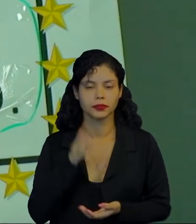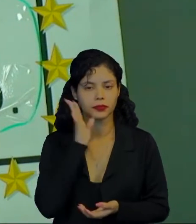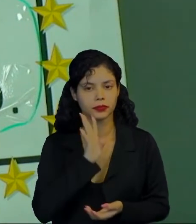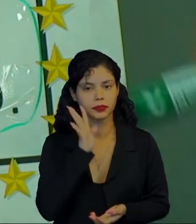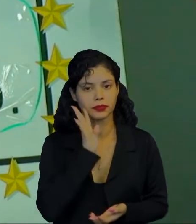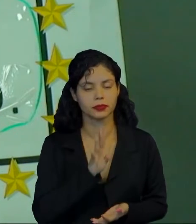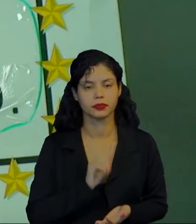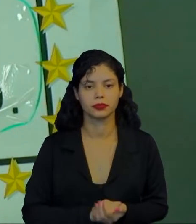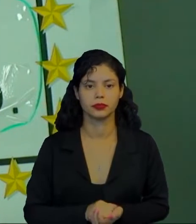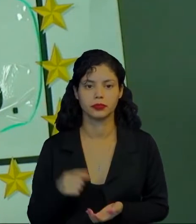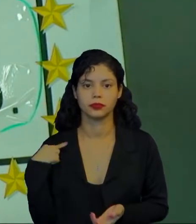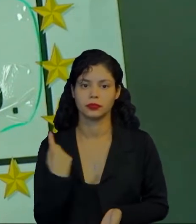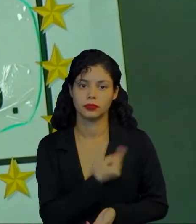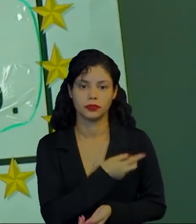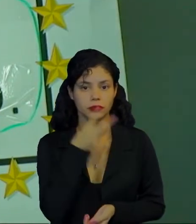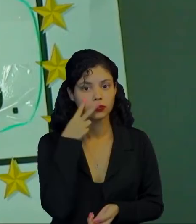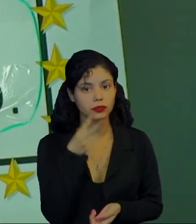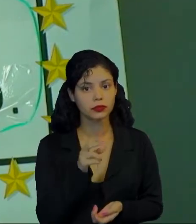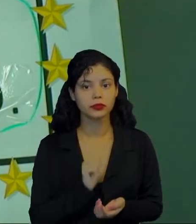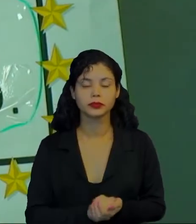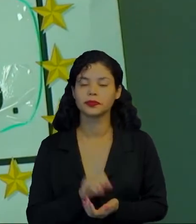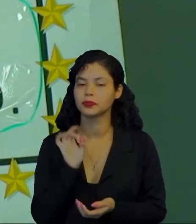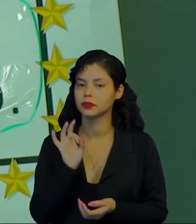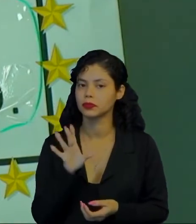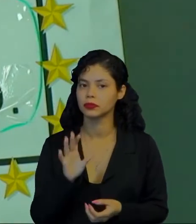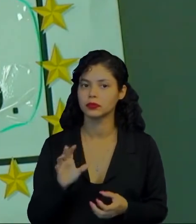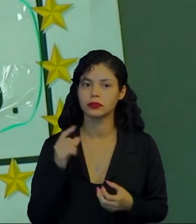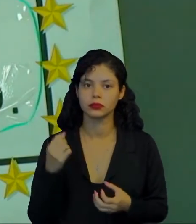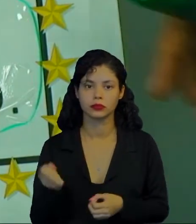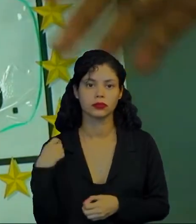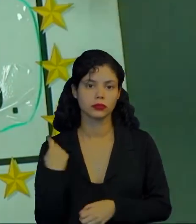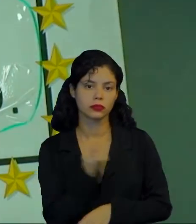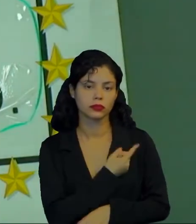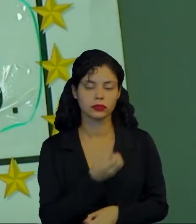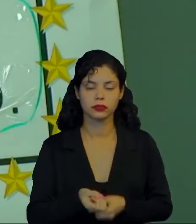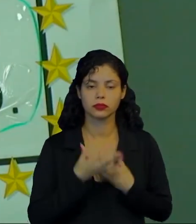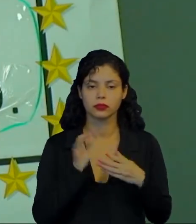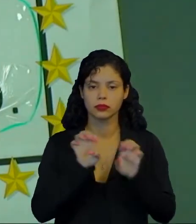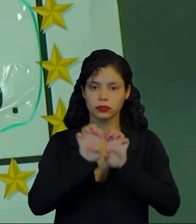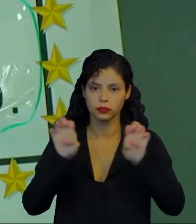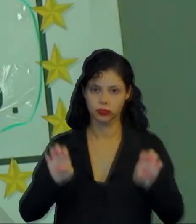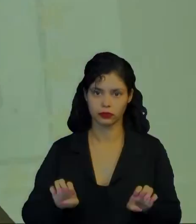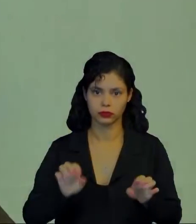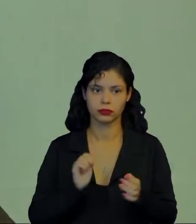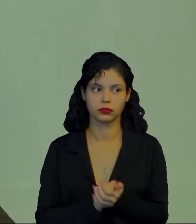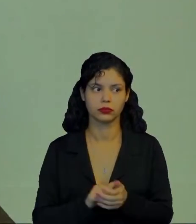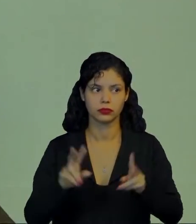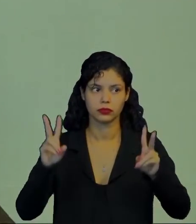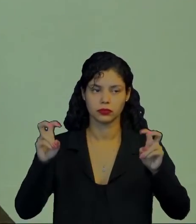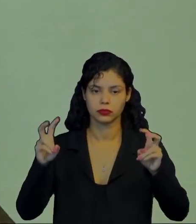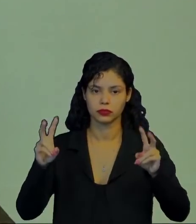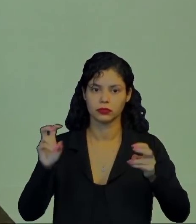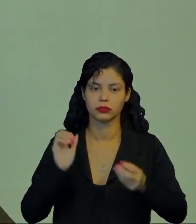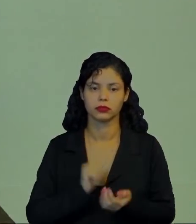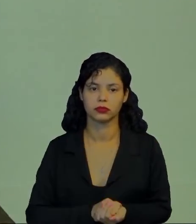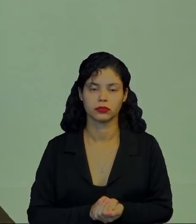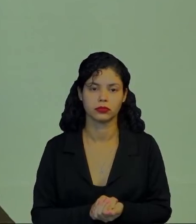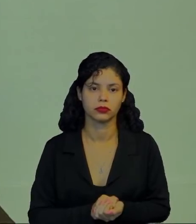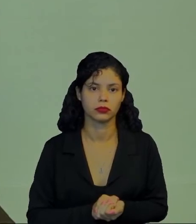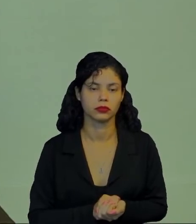legal! Então, nós vimos aqui que o nosso poema, a estrutura dele, né? O título,